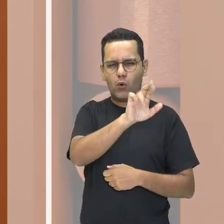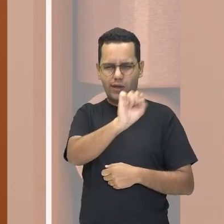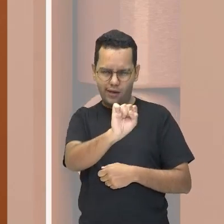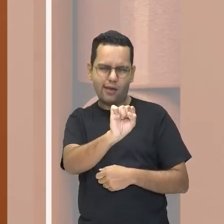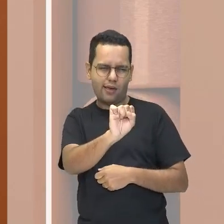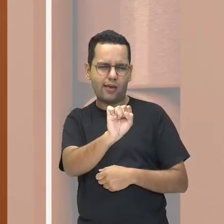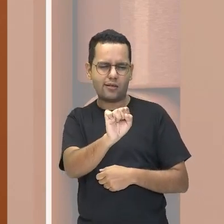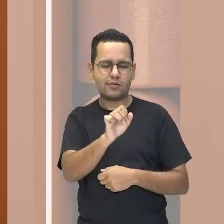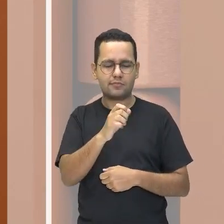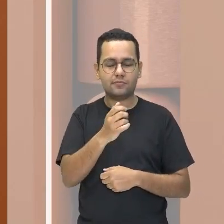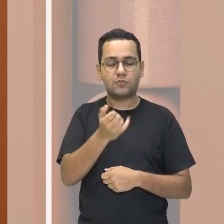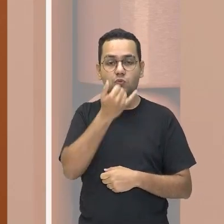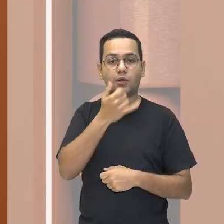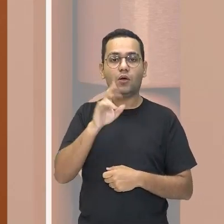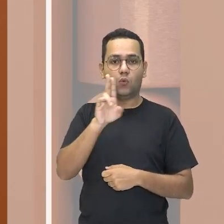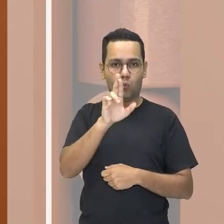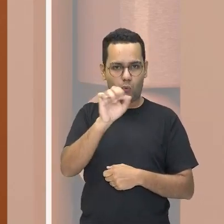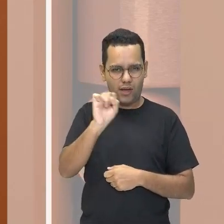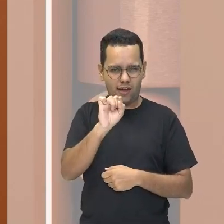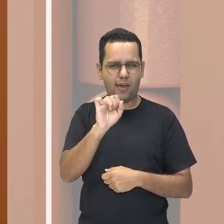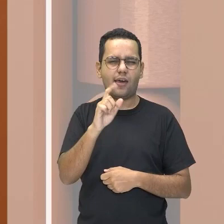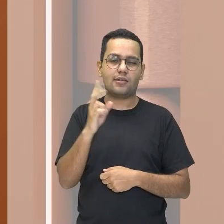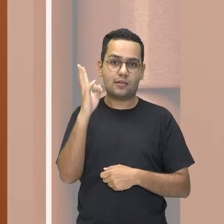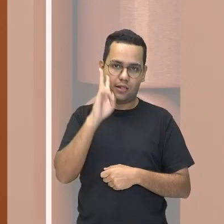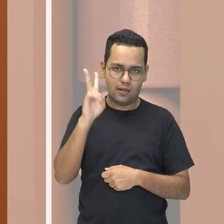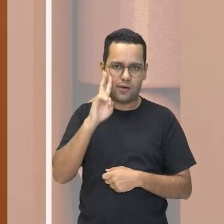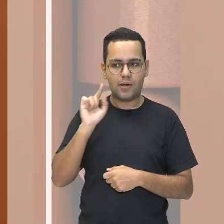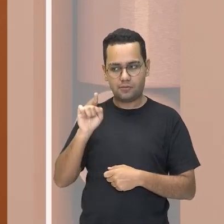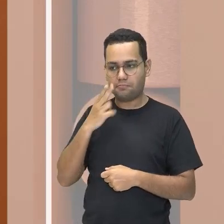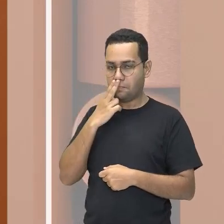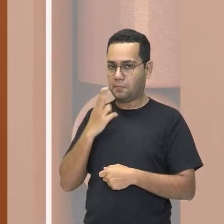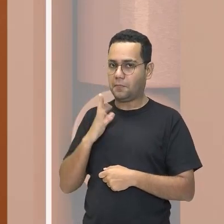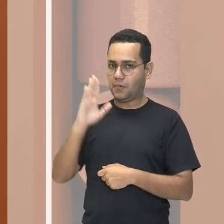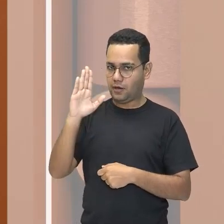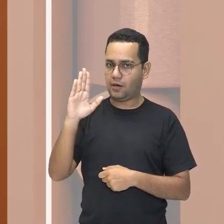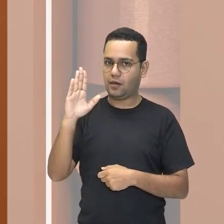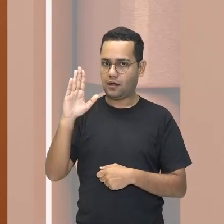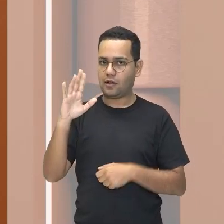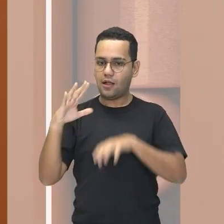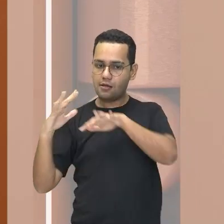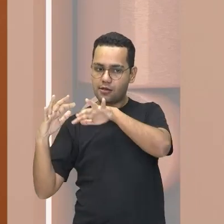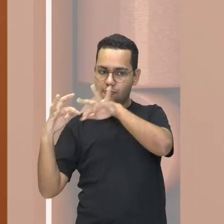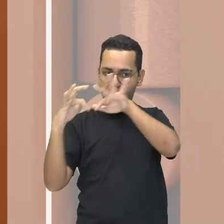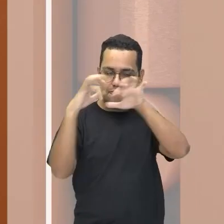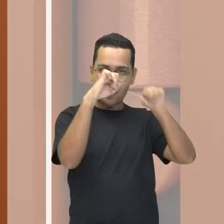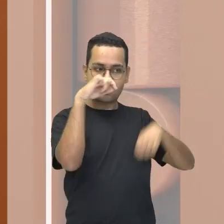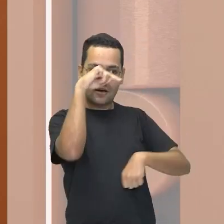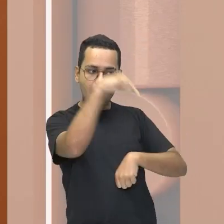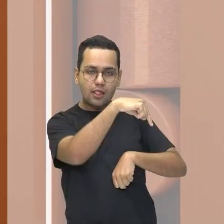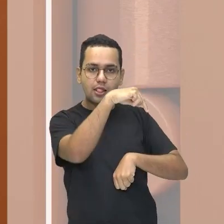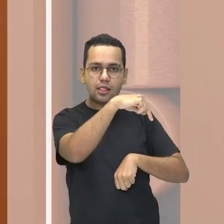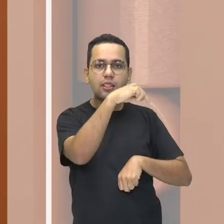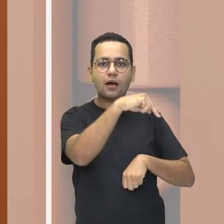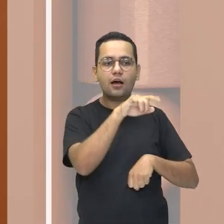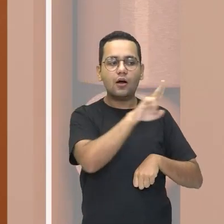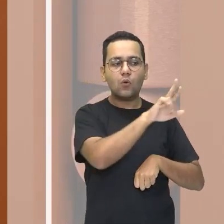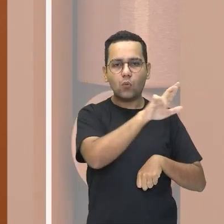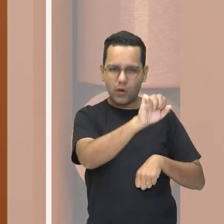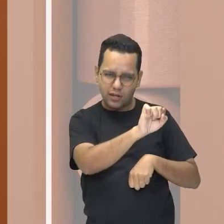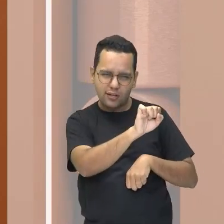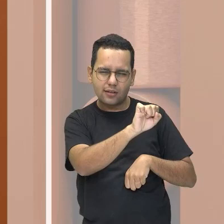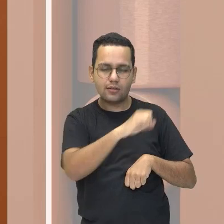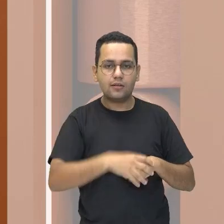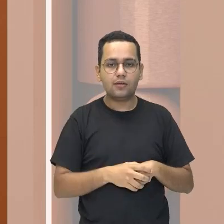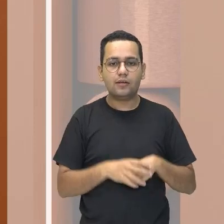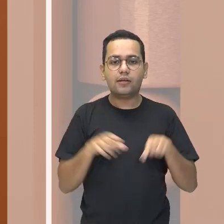Hitler quebrou o pacto de não agressão e resolveu, então, invadir a União Soviética, e também a entrada dos Estados